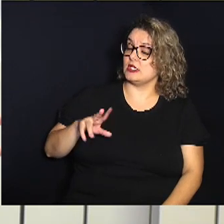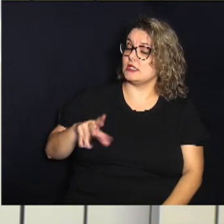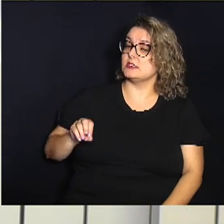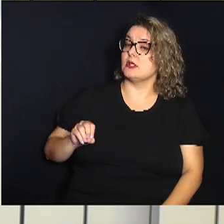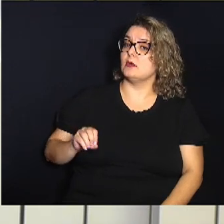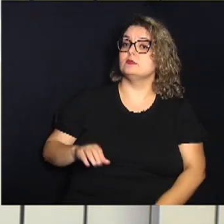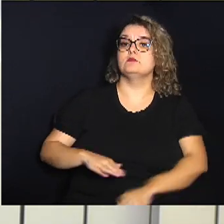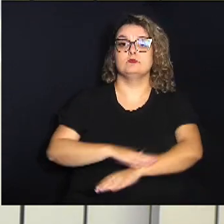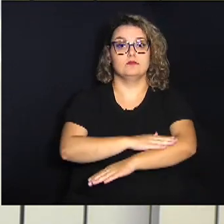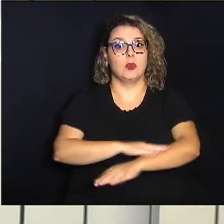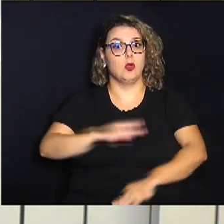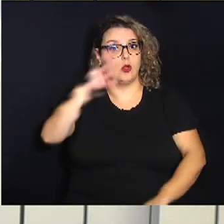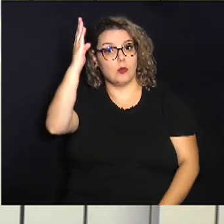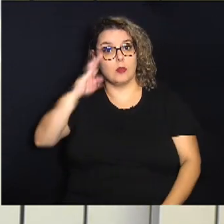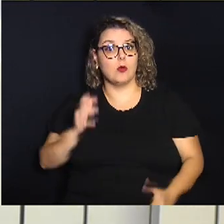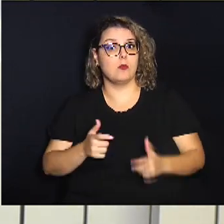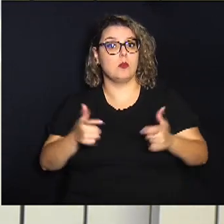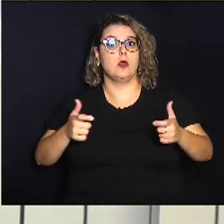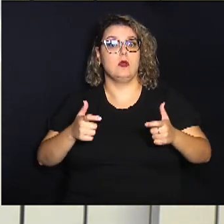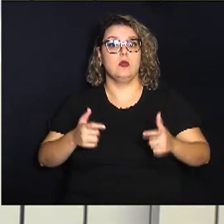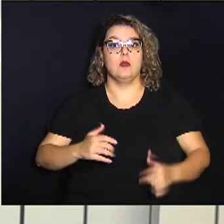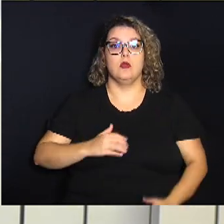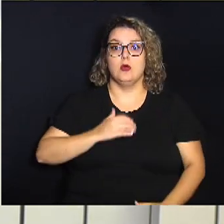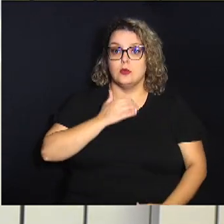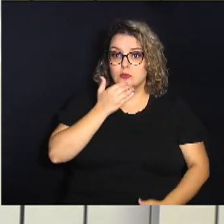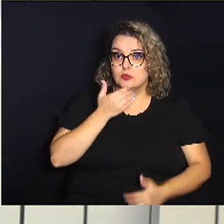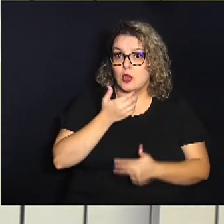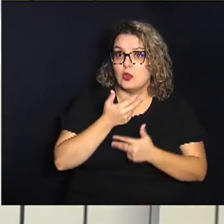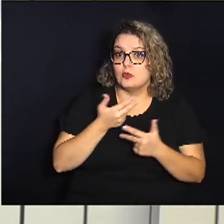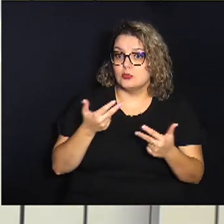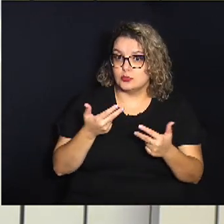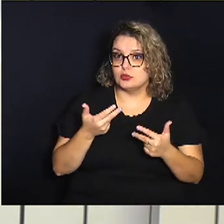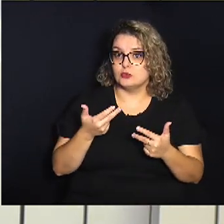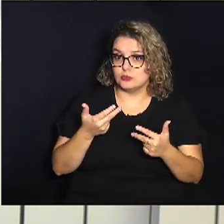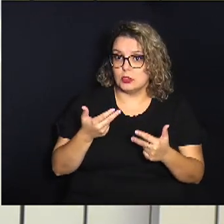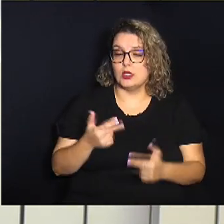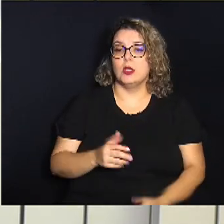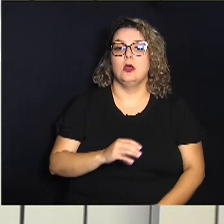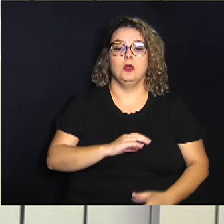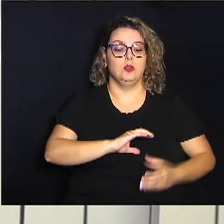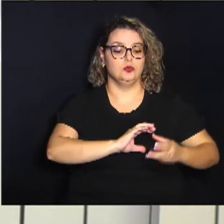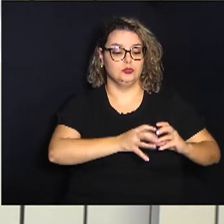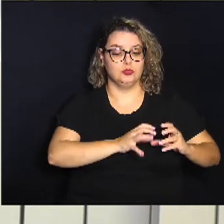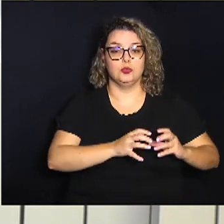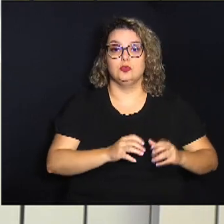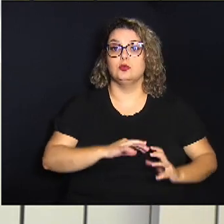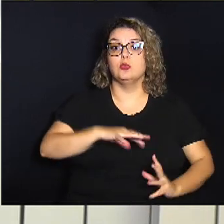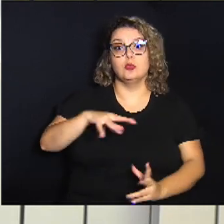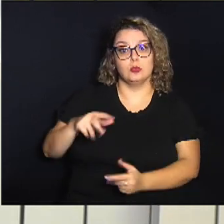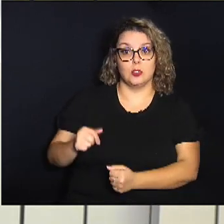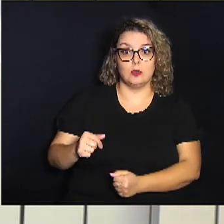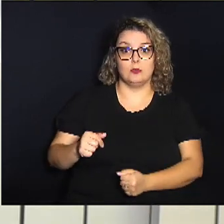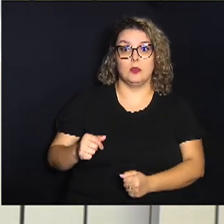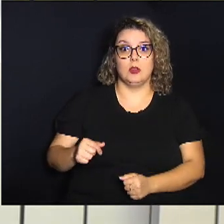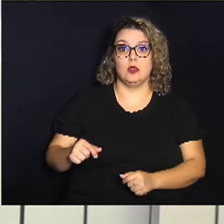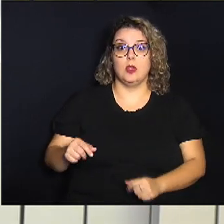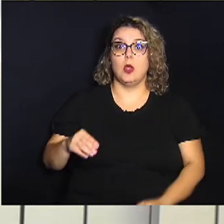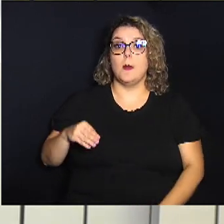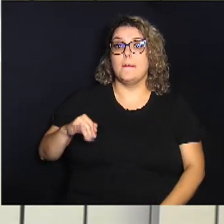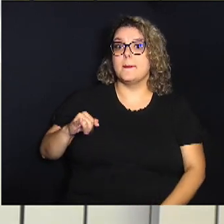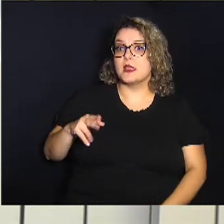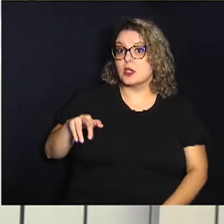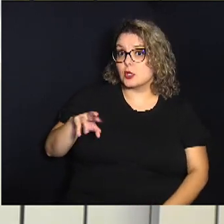Hoje o Brasil é o maior produtor da fruta no mundo e a partir do método de micro-ondas para extração do